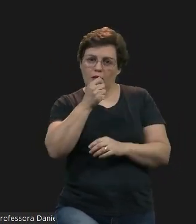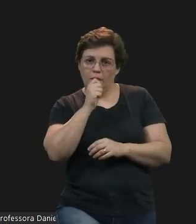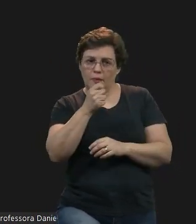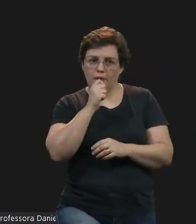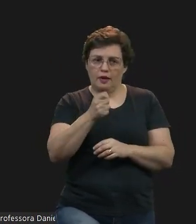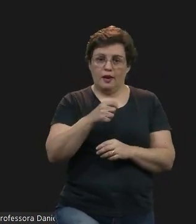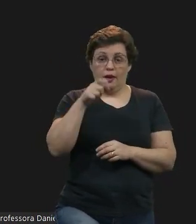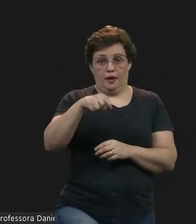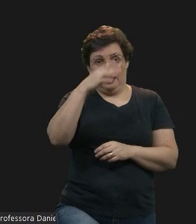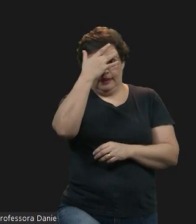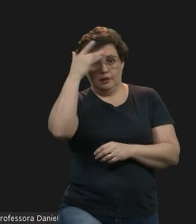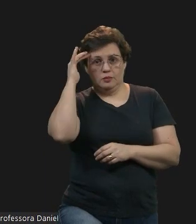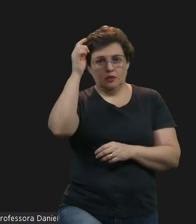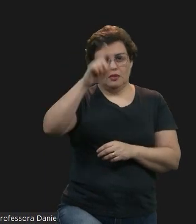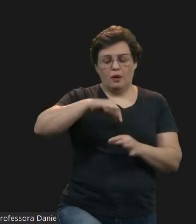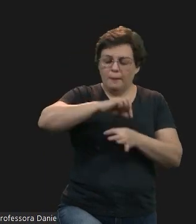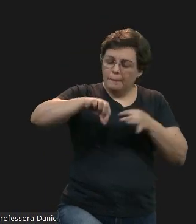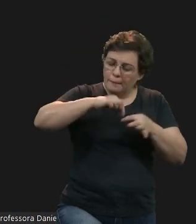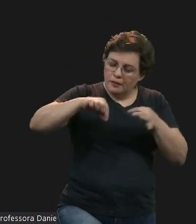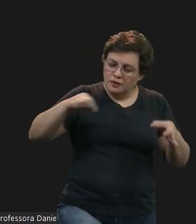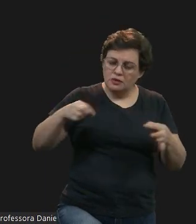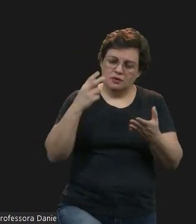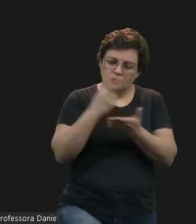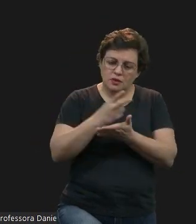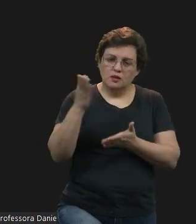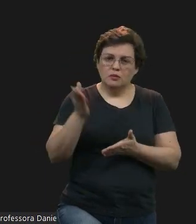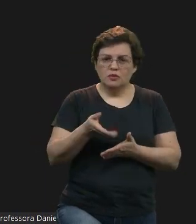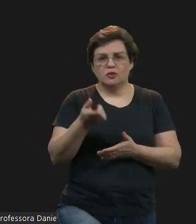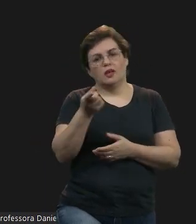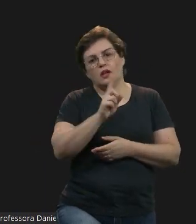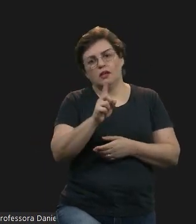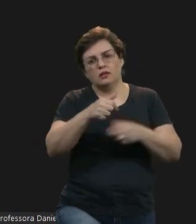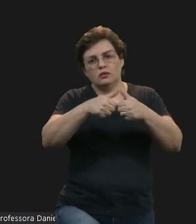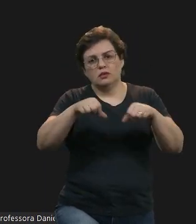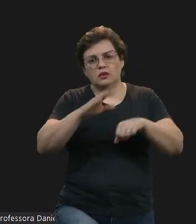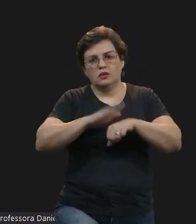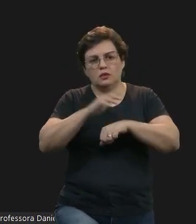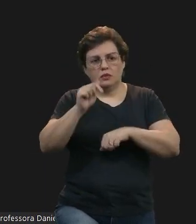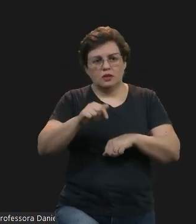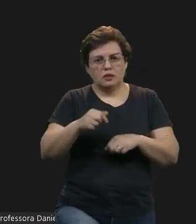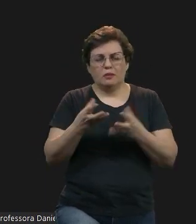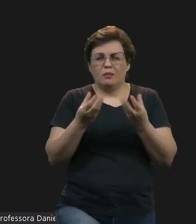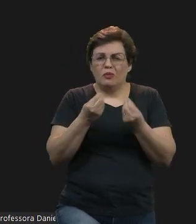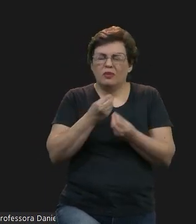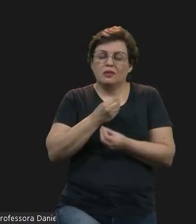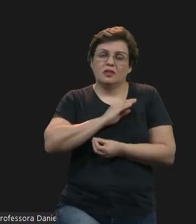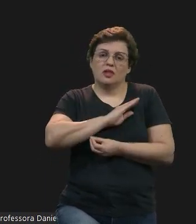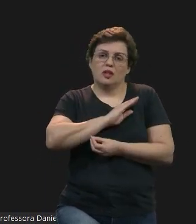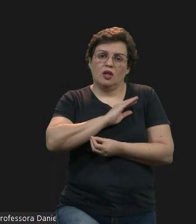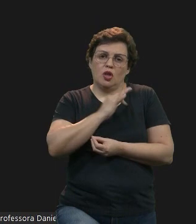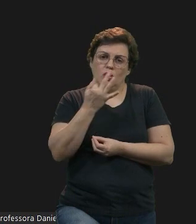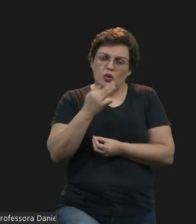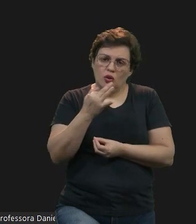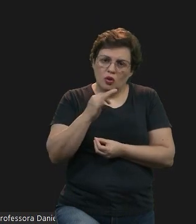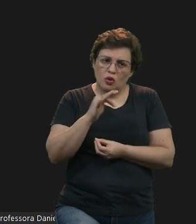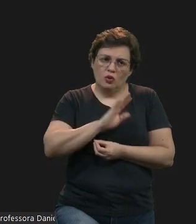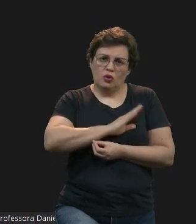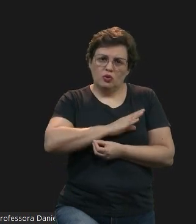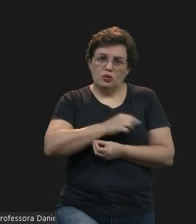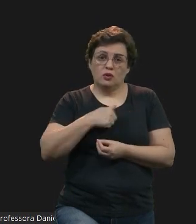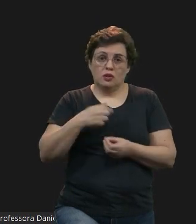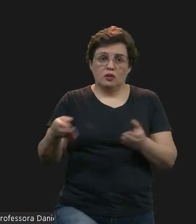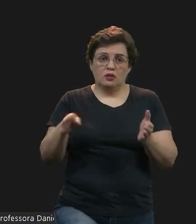que é um presente, mesmo ela não estando aqui, com muita dor no coração, que eu trago esse presente para a